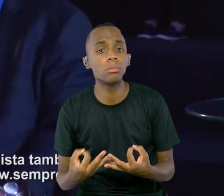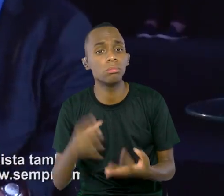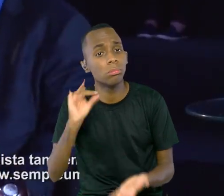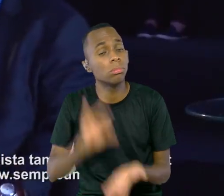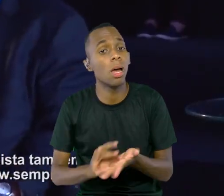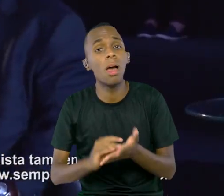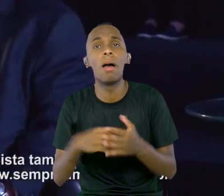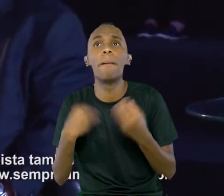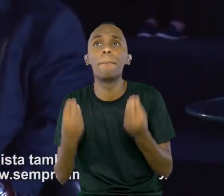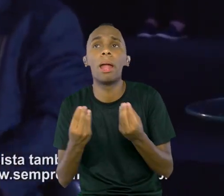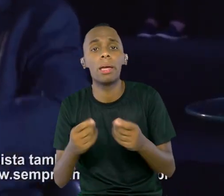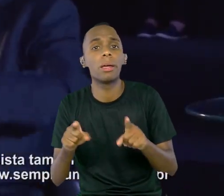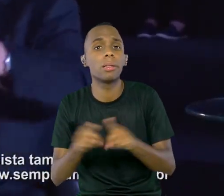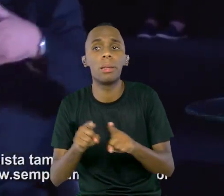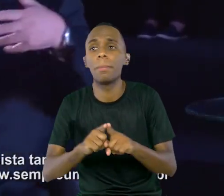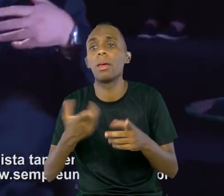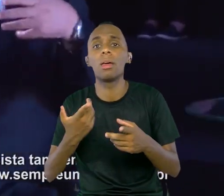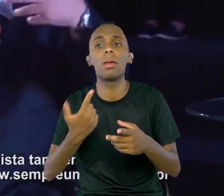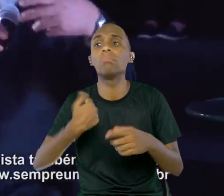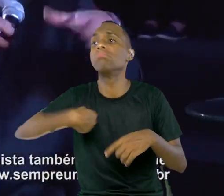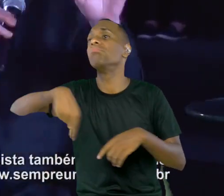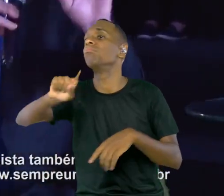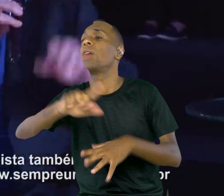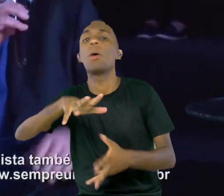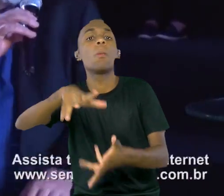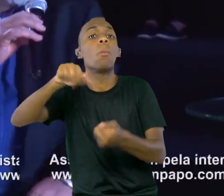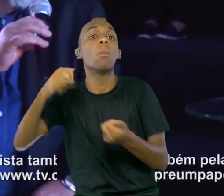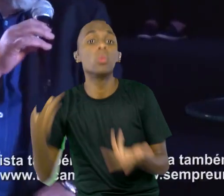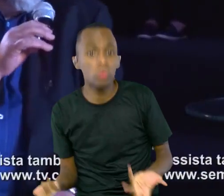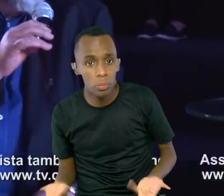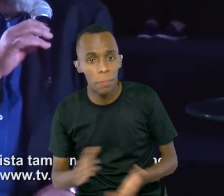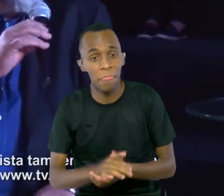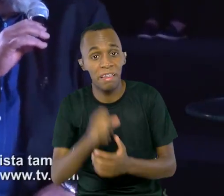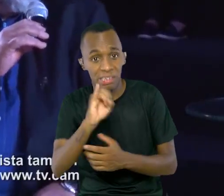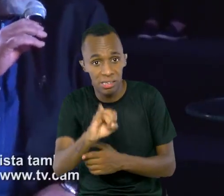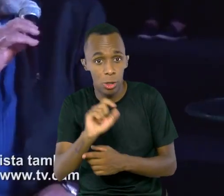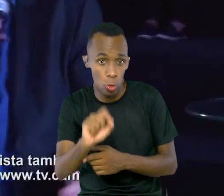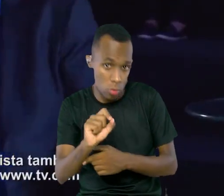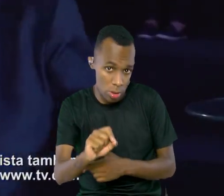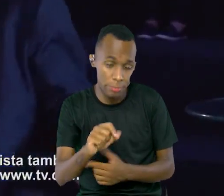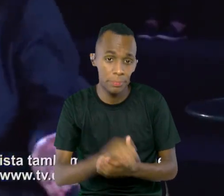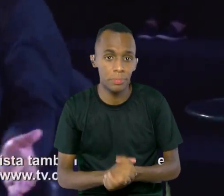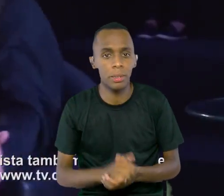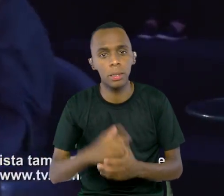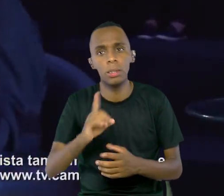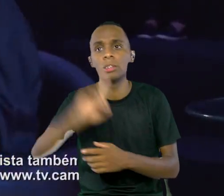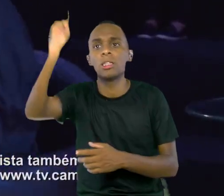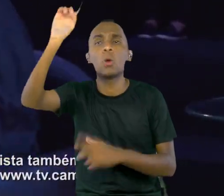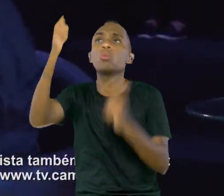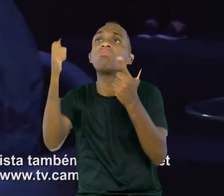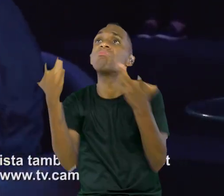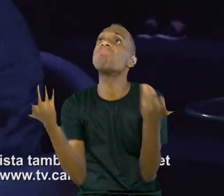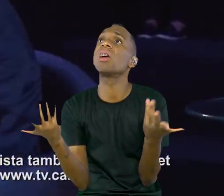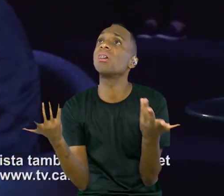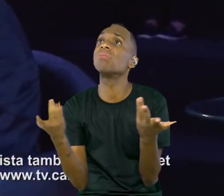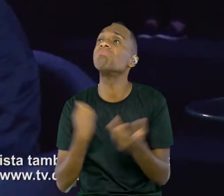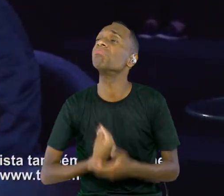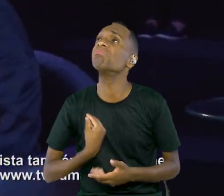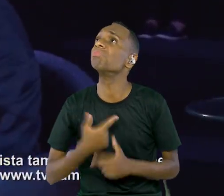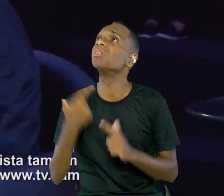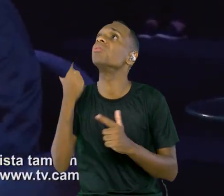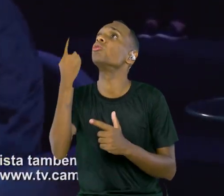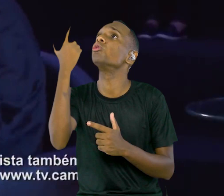honesto? Para que não sair cunhando pelo mundo? Se Deus não